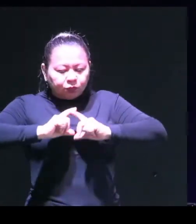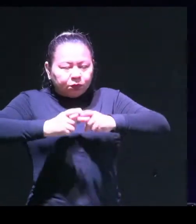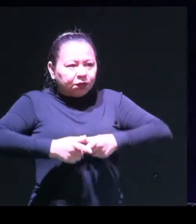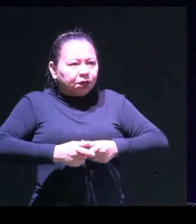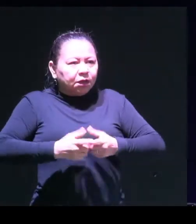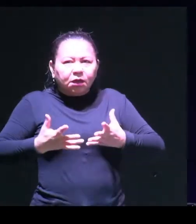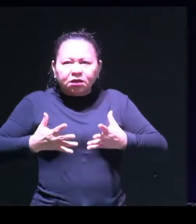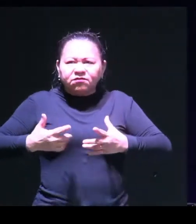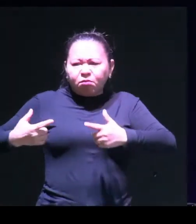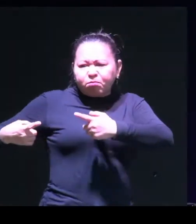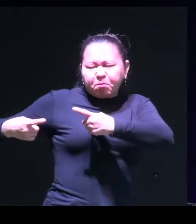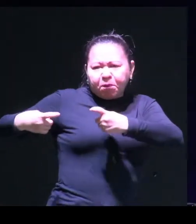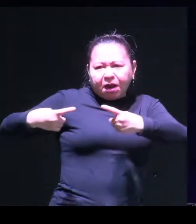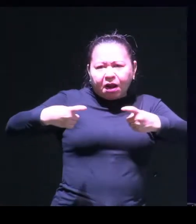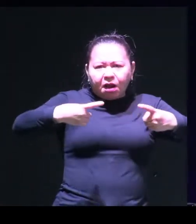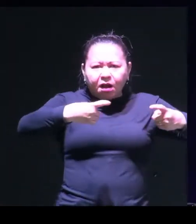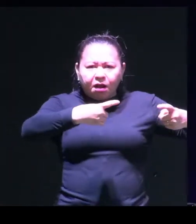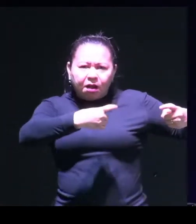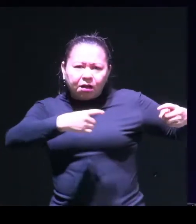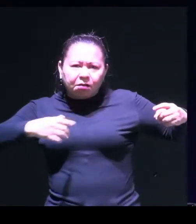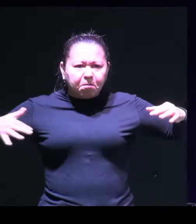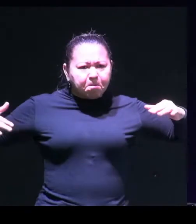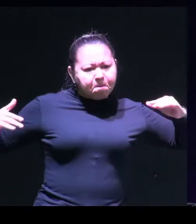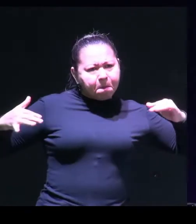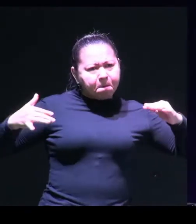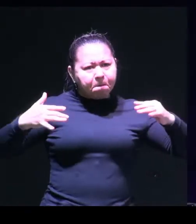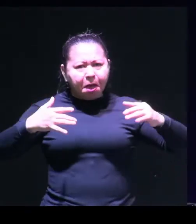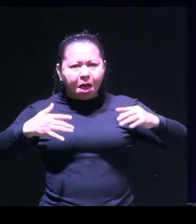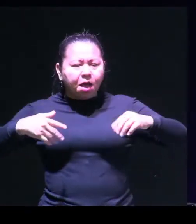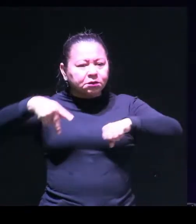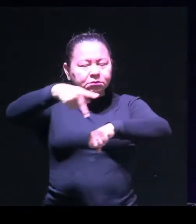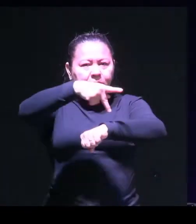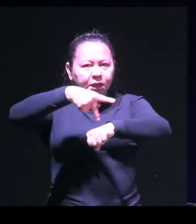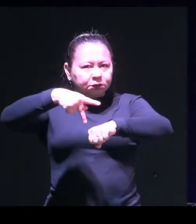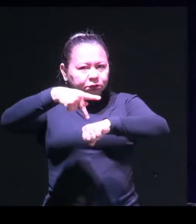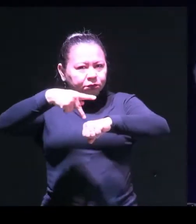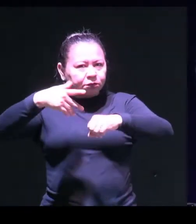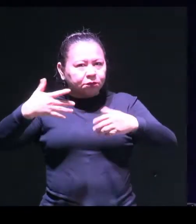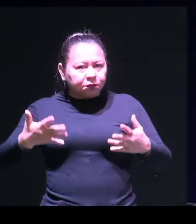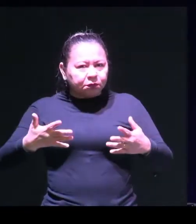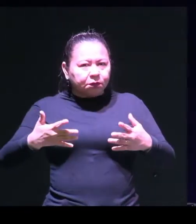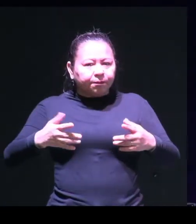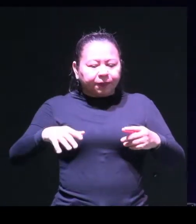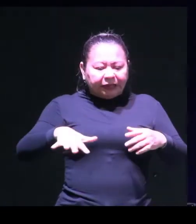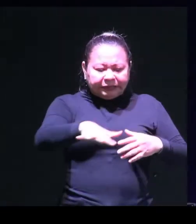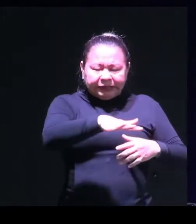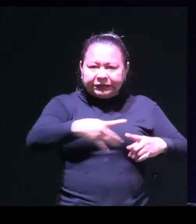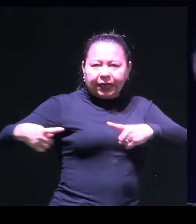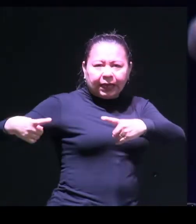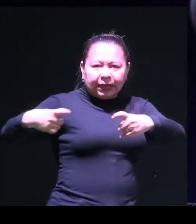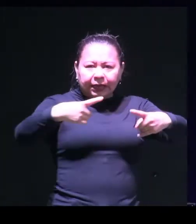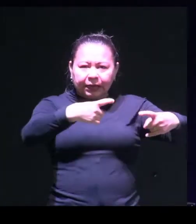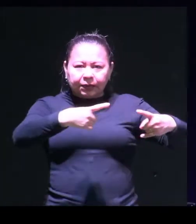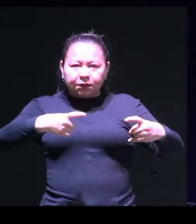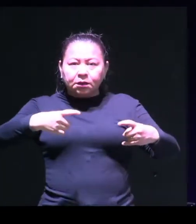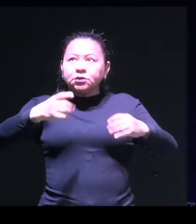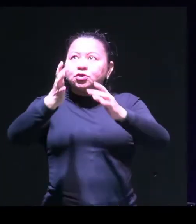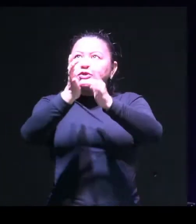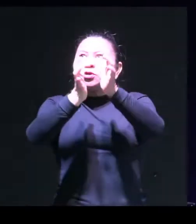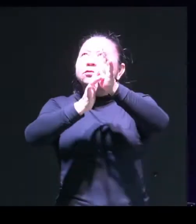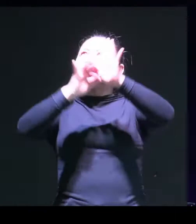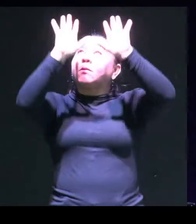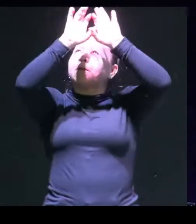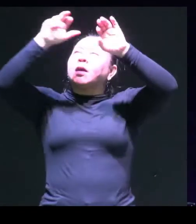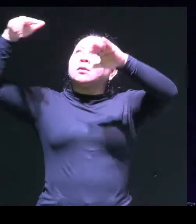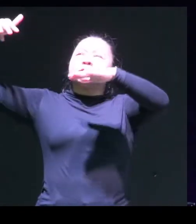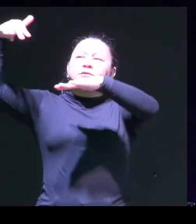uma grande batalha no Armagedon, nações, muitas nações, e é no meio dessa batalha que a Bíblia diz que Jesus virá nas nuvens